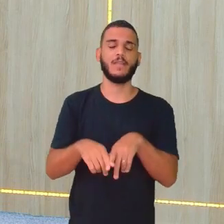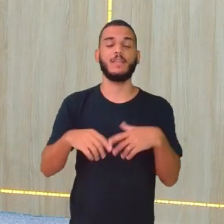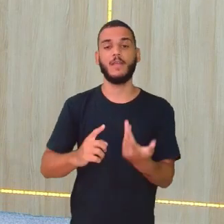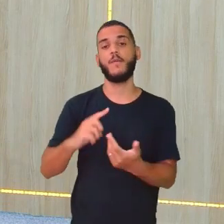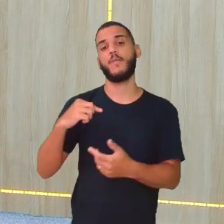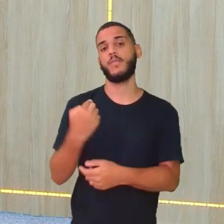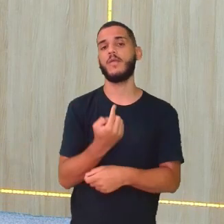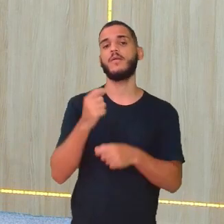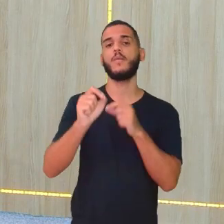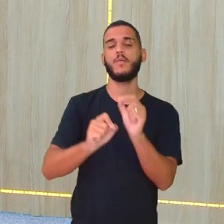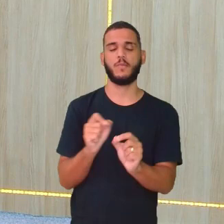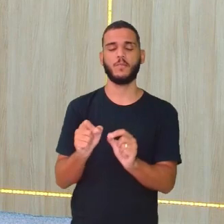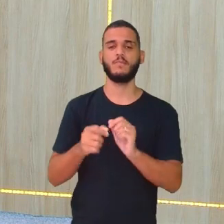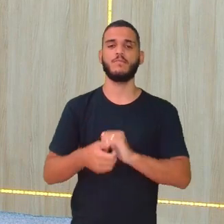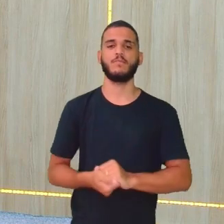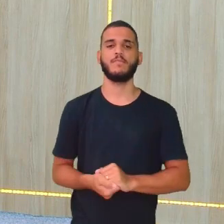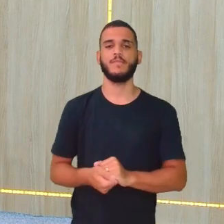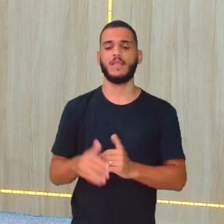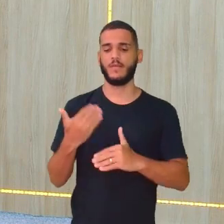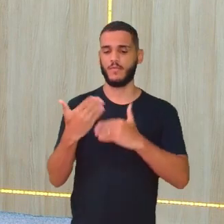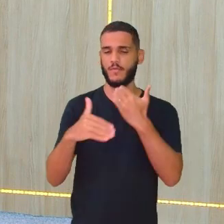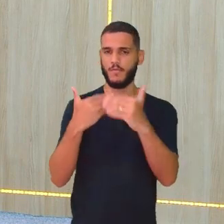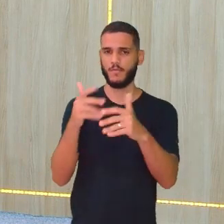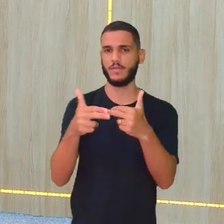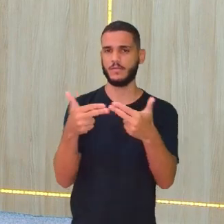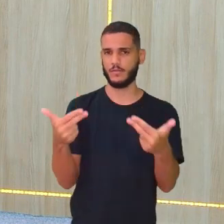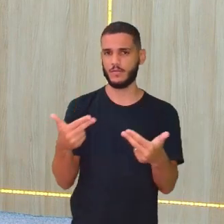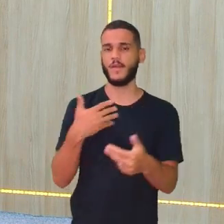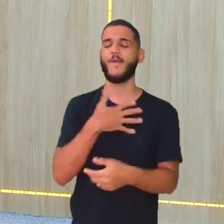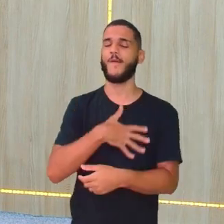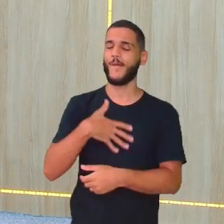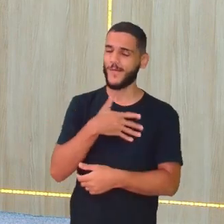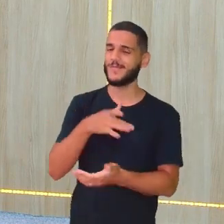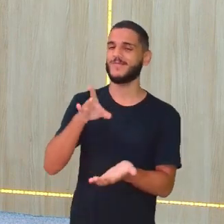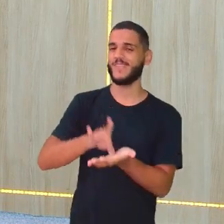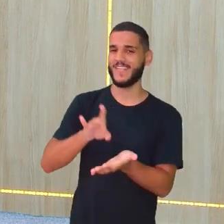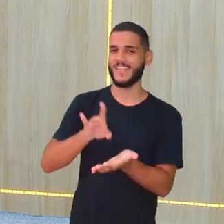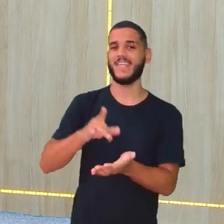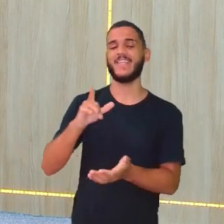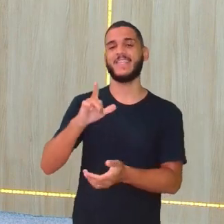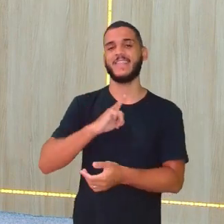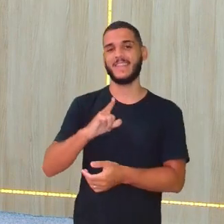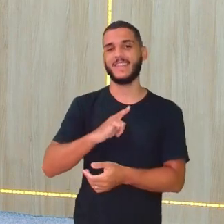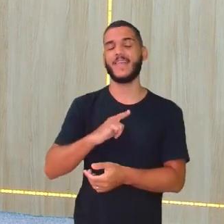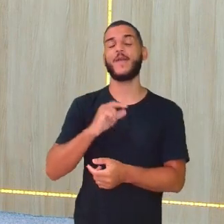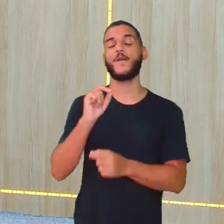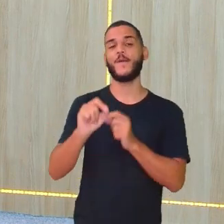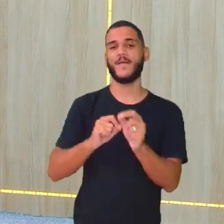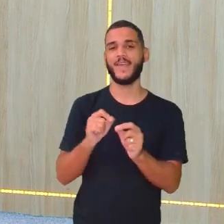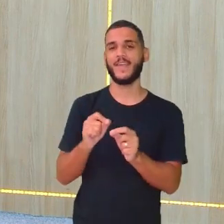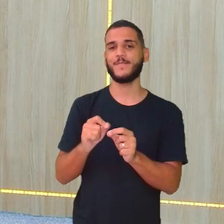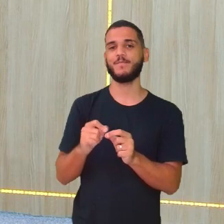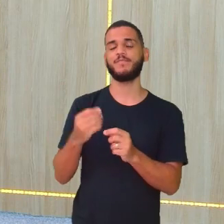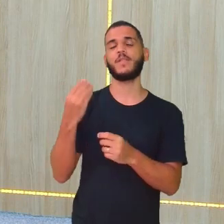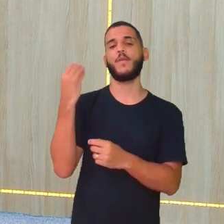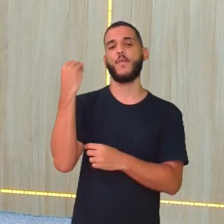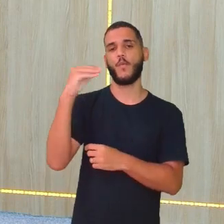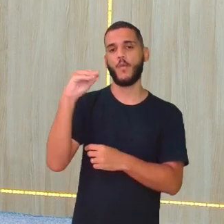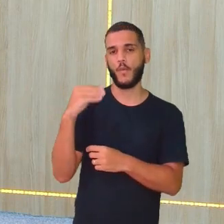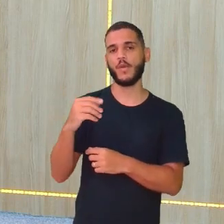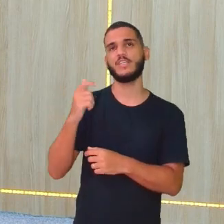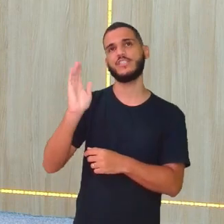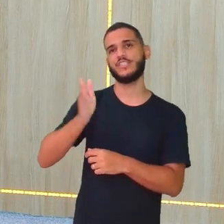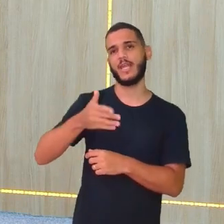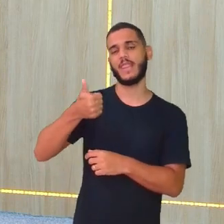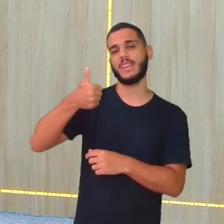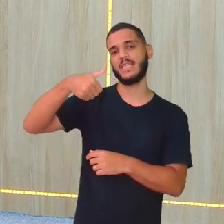gente vem desenvolvendo isso. Gosto bastante, a gente está no episódio 19 do que Sertão Sem Nó. Que é exatamente os 100